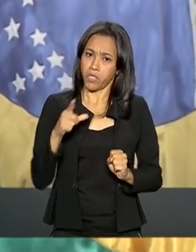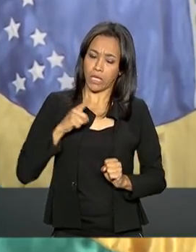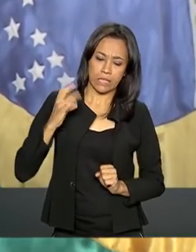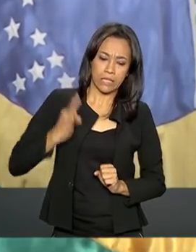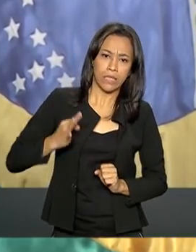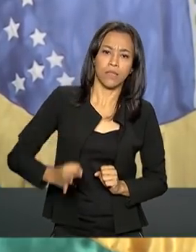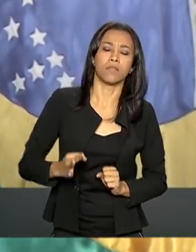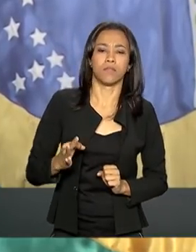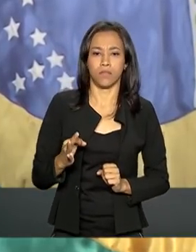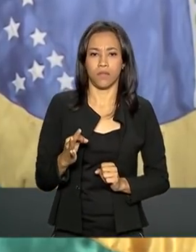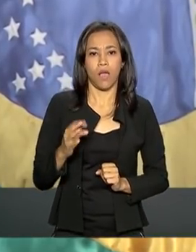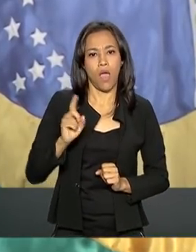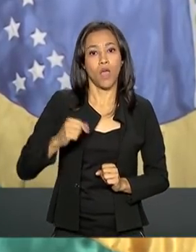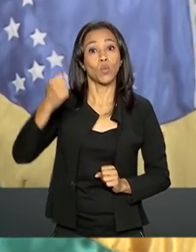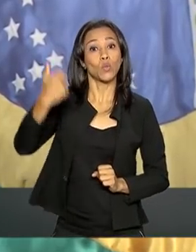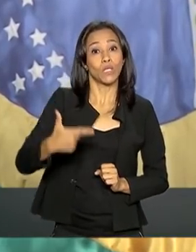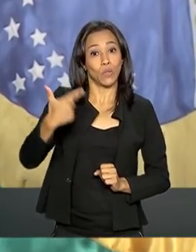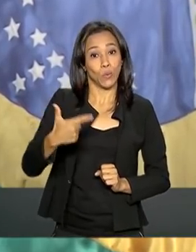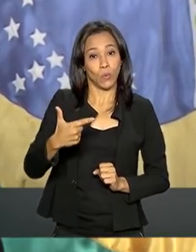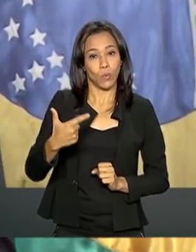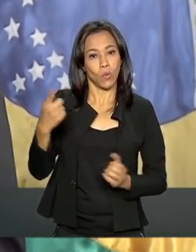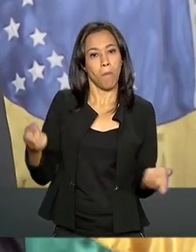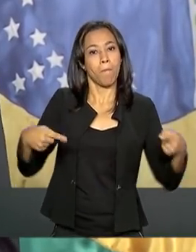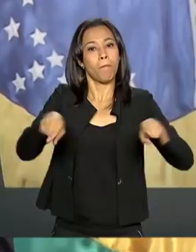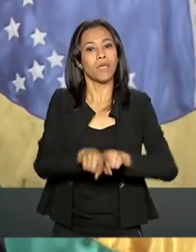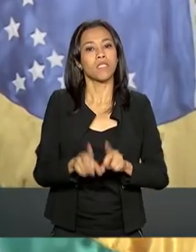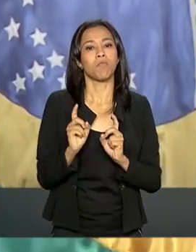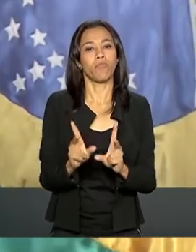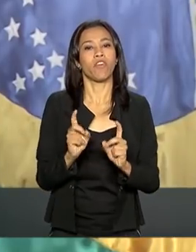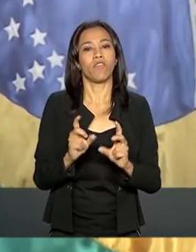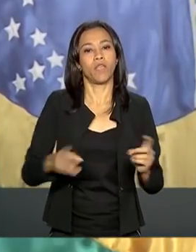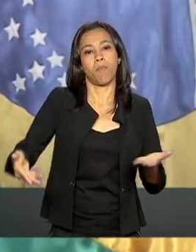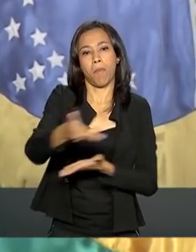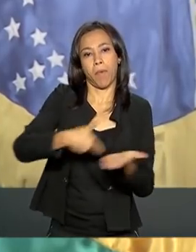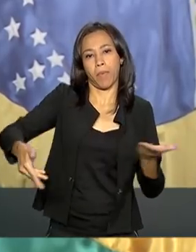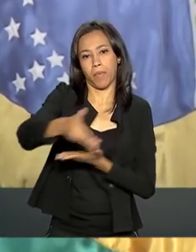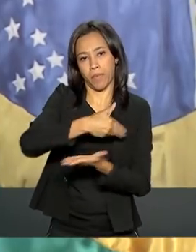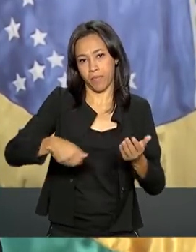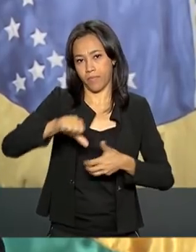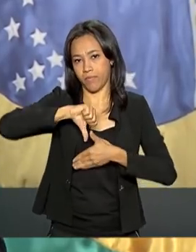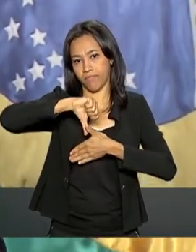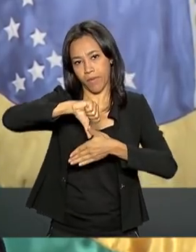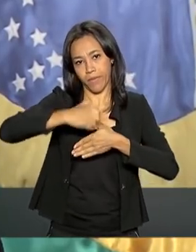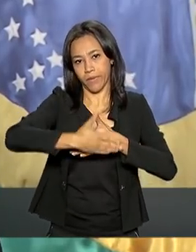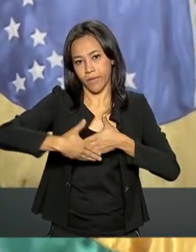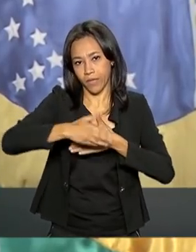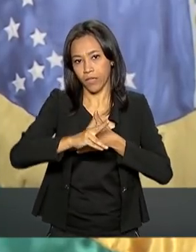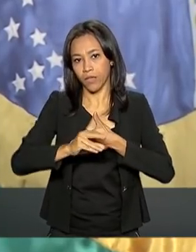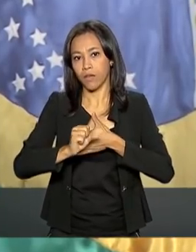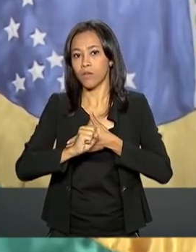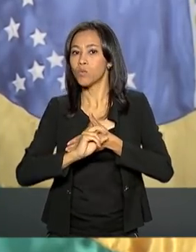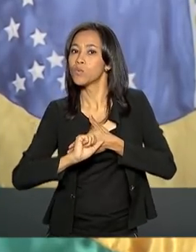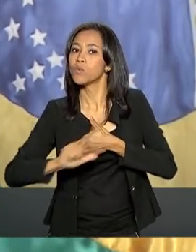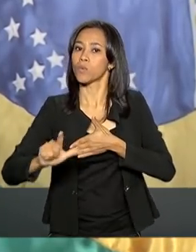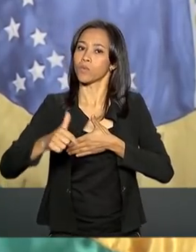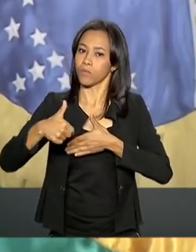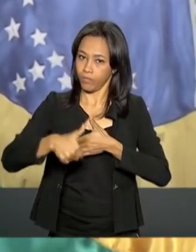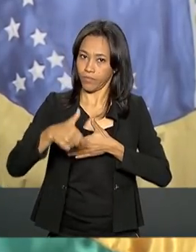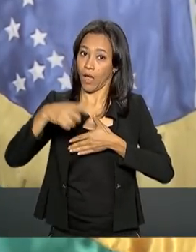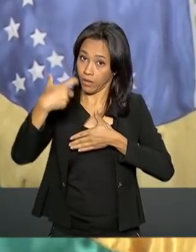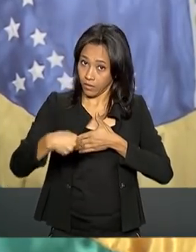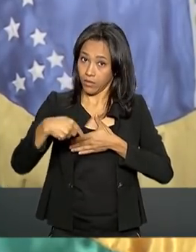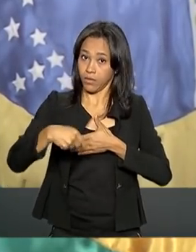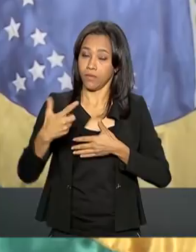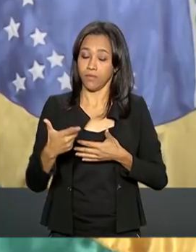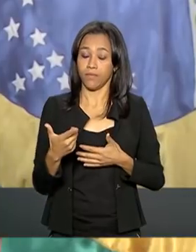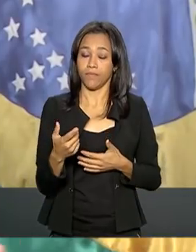o Chile é o nosso segundo parceiro comercial na América do Sul. Aqui, na América do